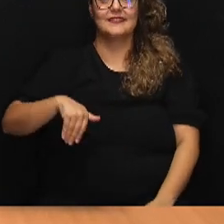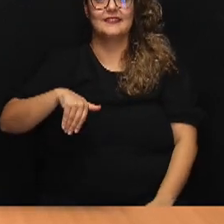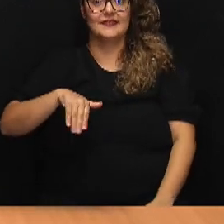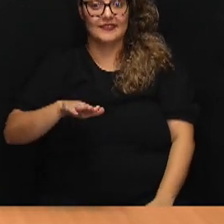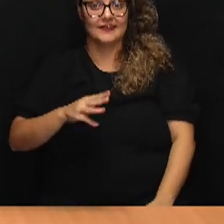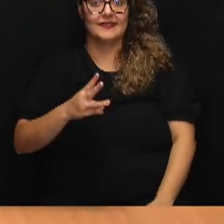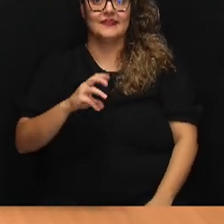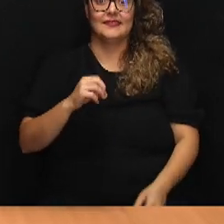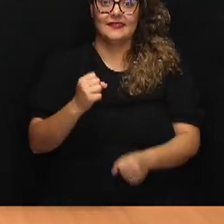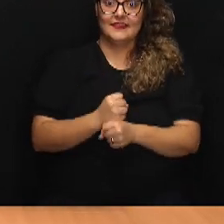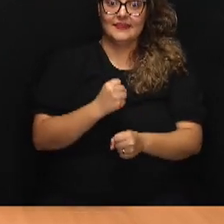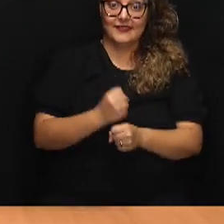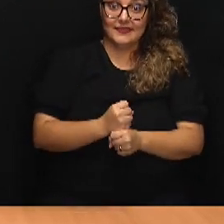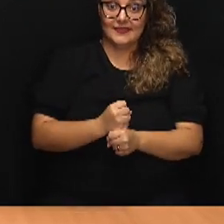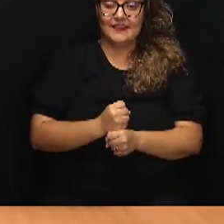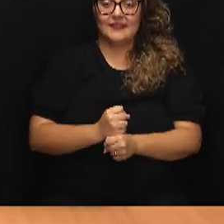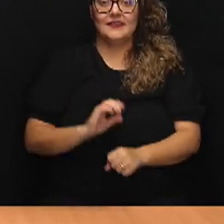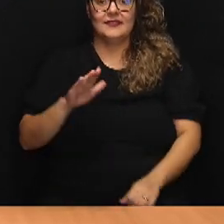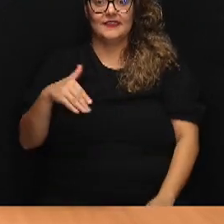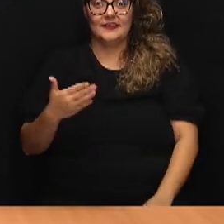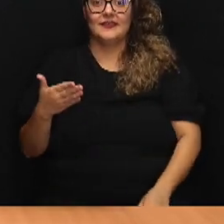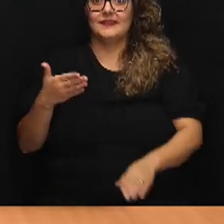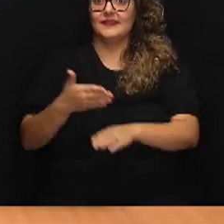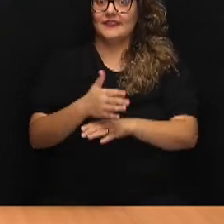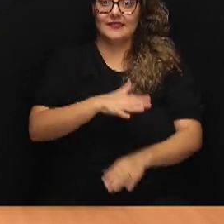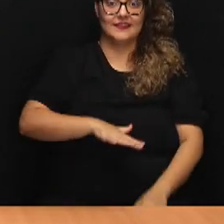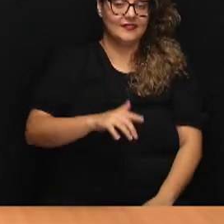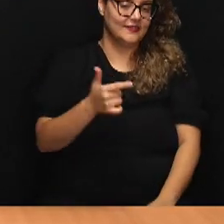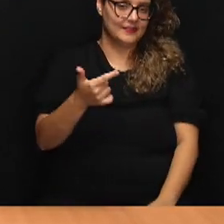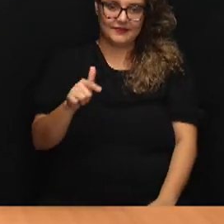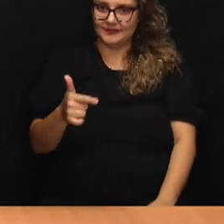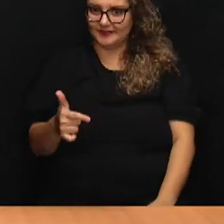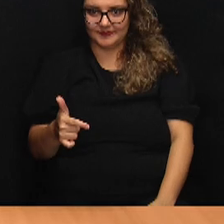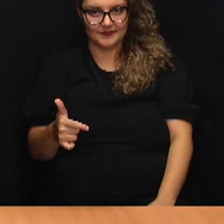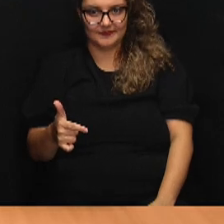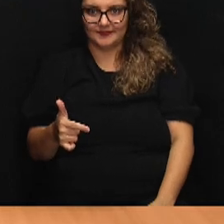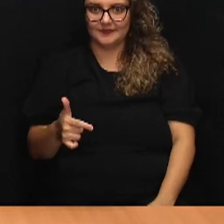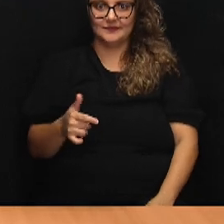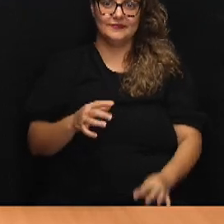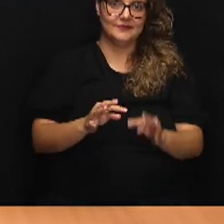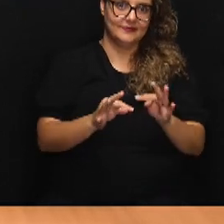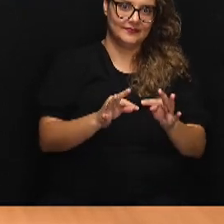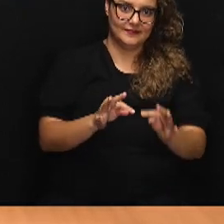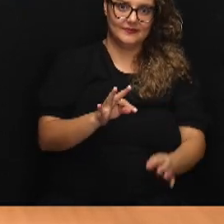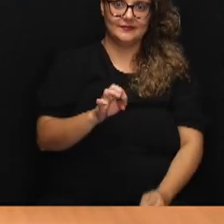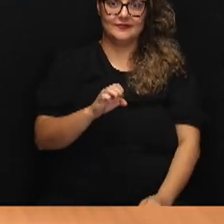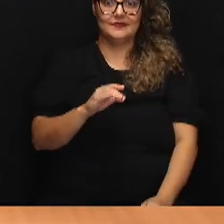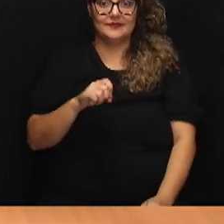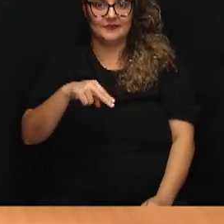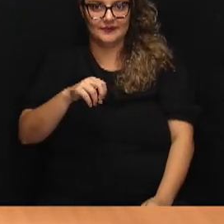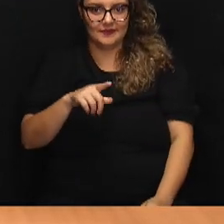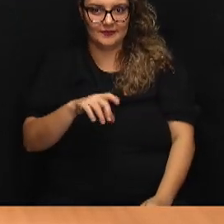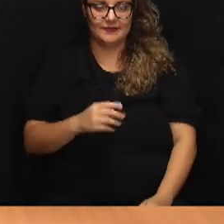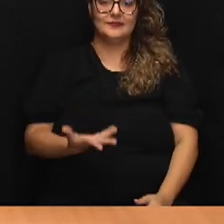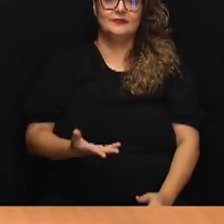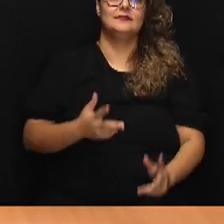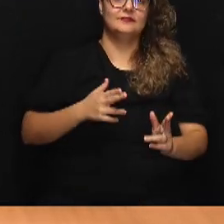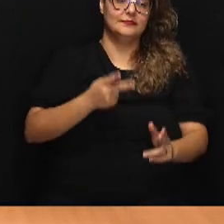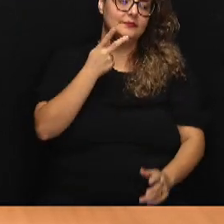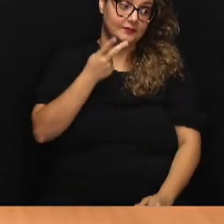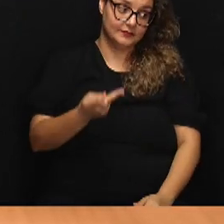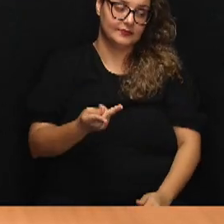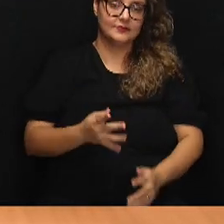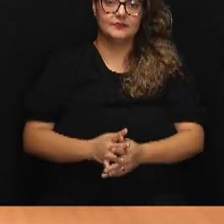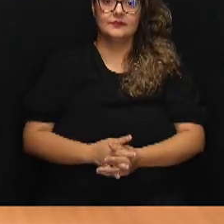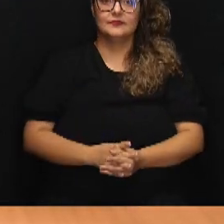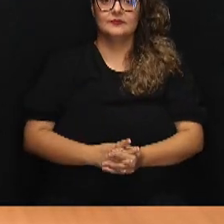30 anos. Quando eu ingressei na área, nós não tínhamos o tecnólogo dessa área específica, então, como você disse, a